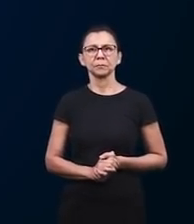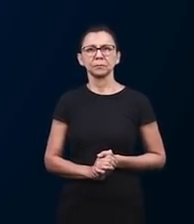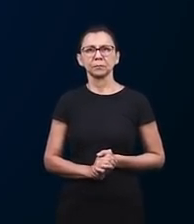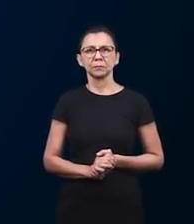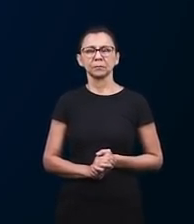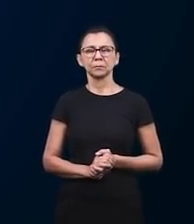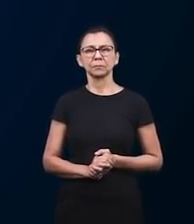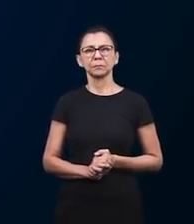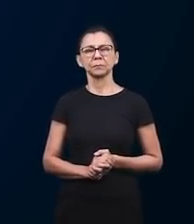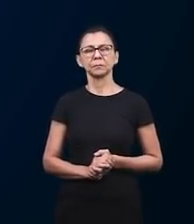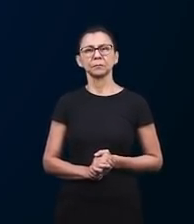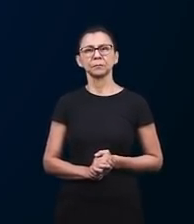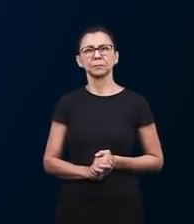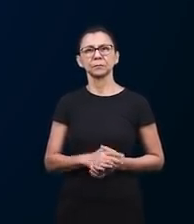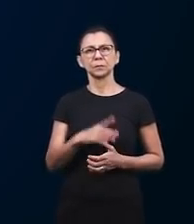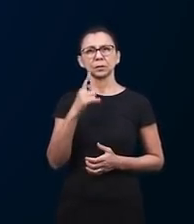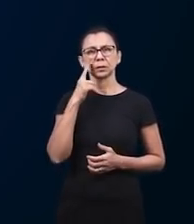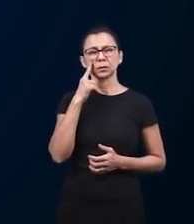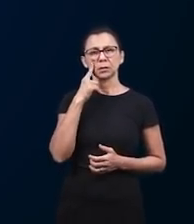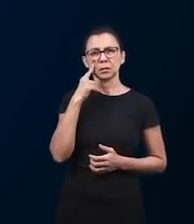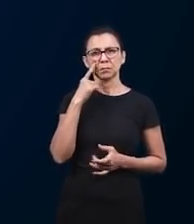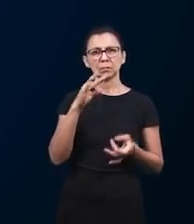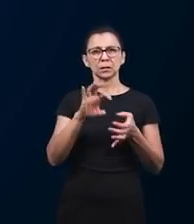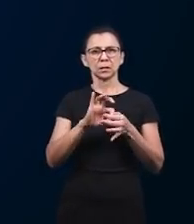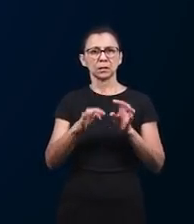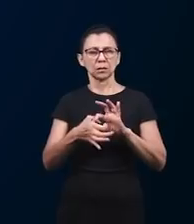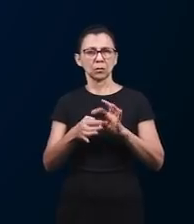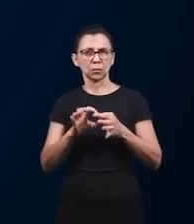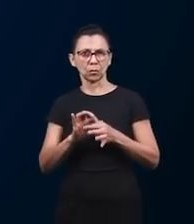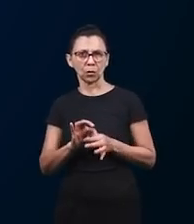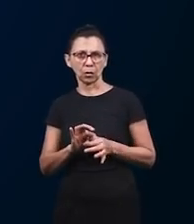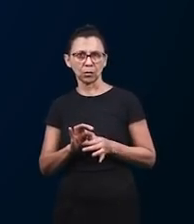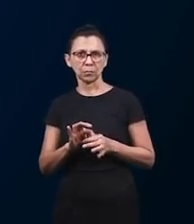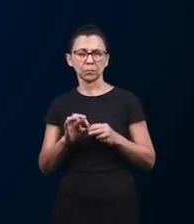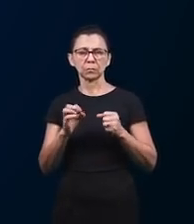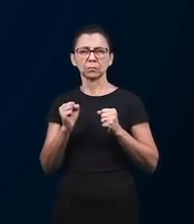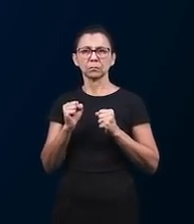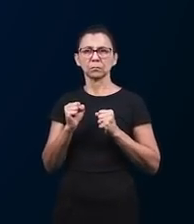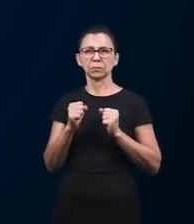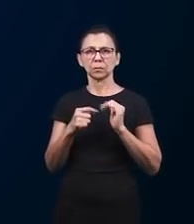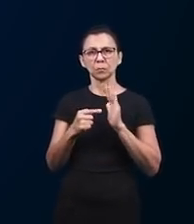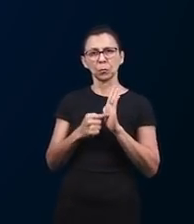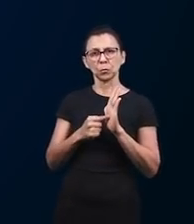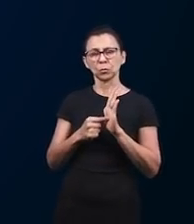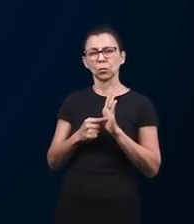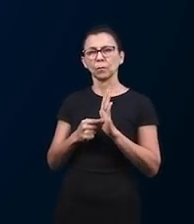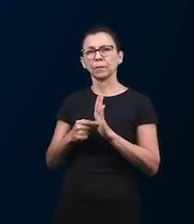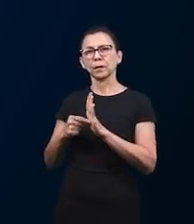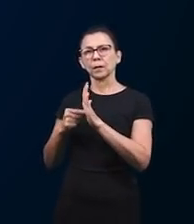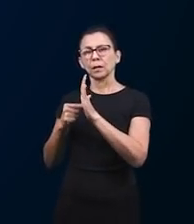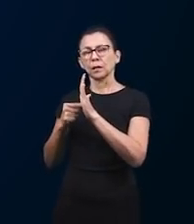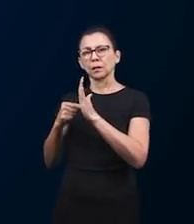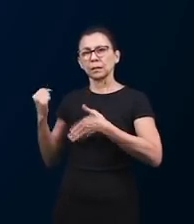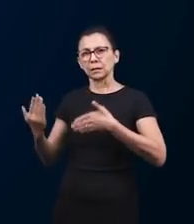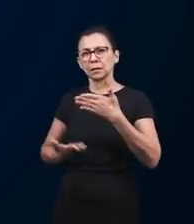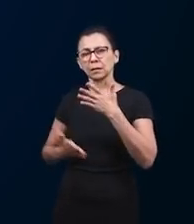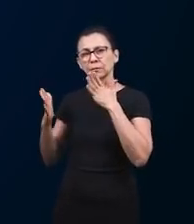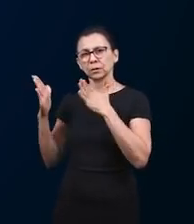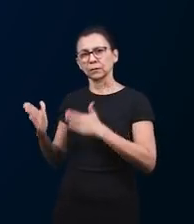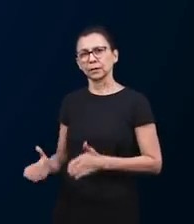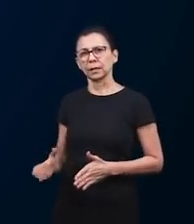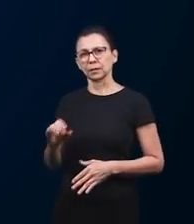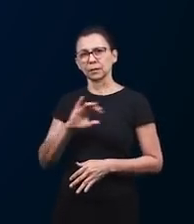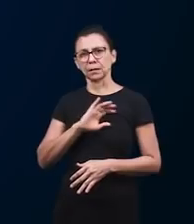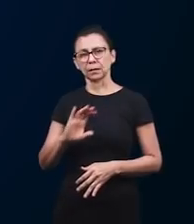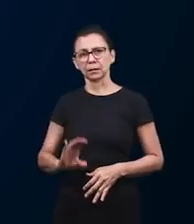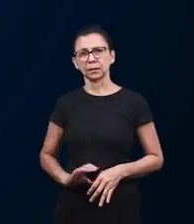reformadores, que mesmo em meio a todo esse contexto histórico se manteram fiéis a Cristo. E respondendo a letra A, quem estava vivo?